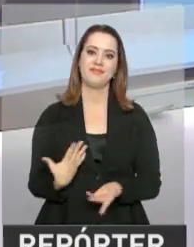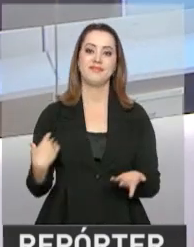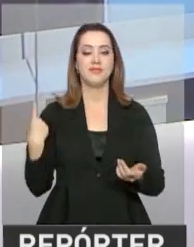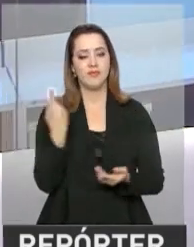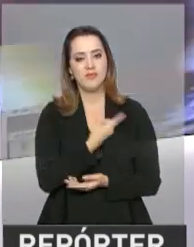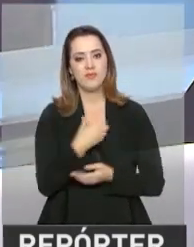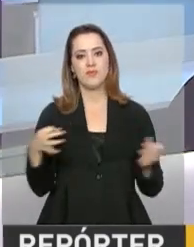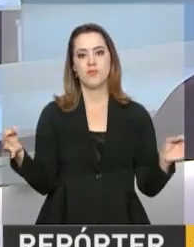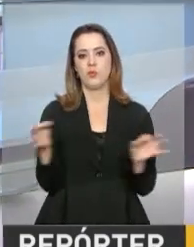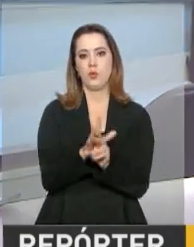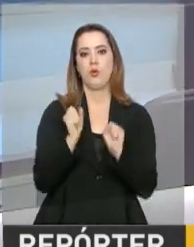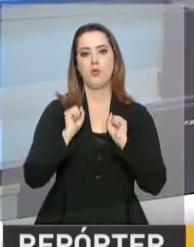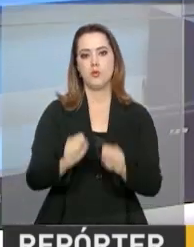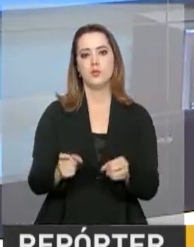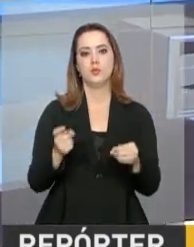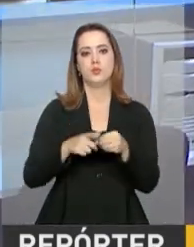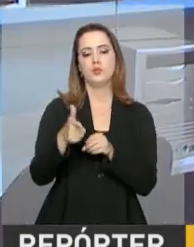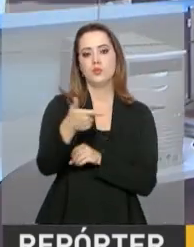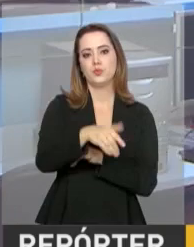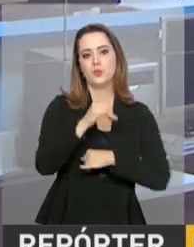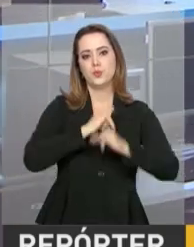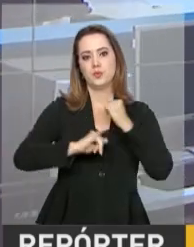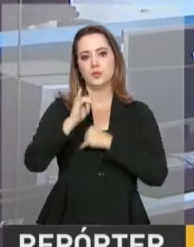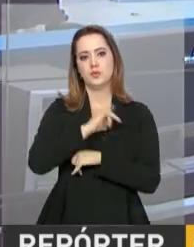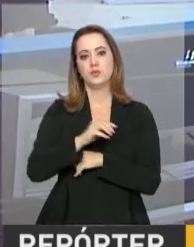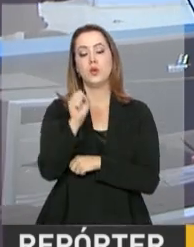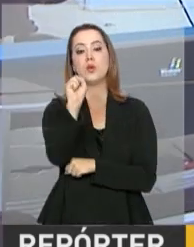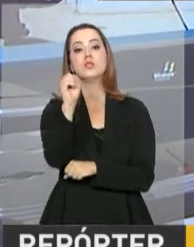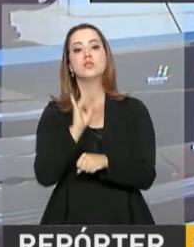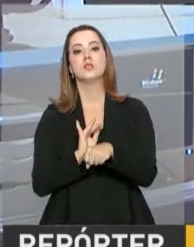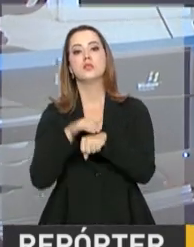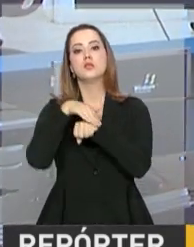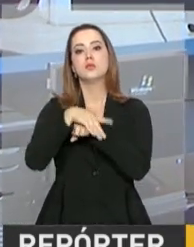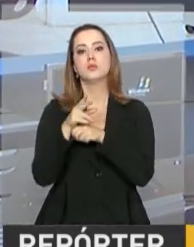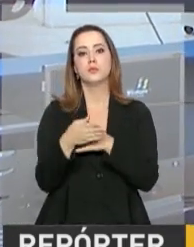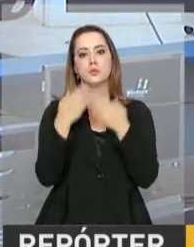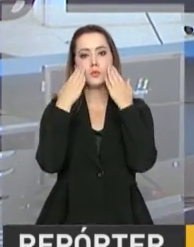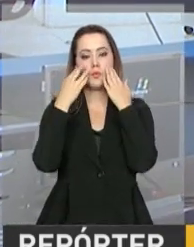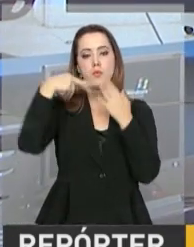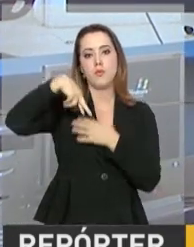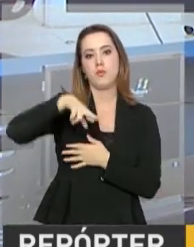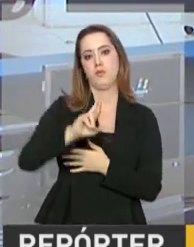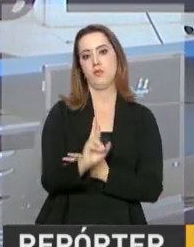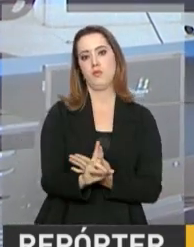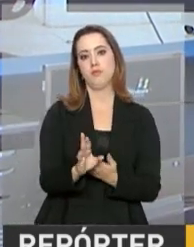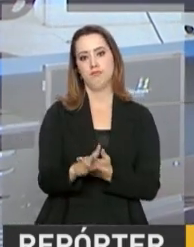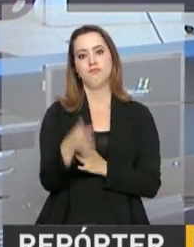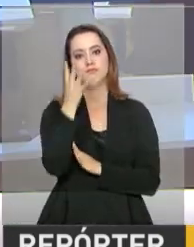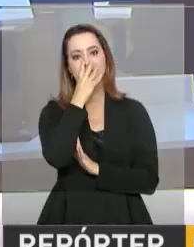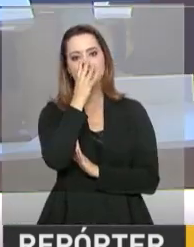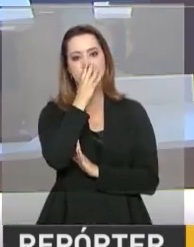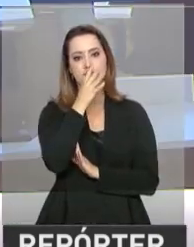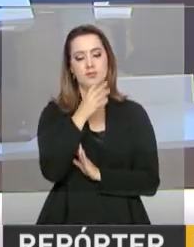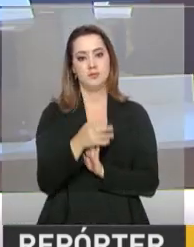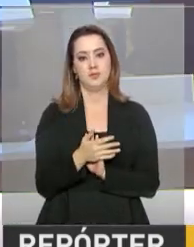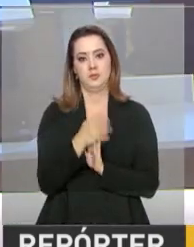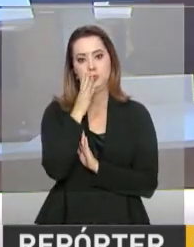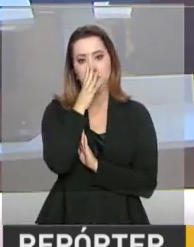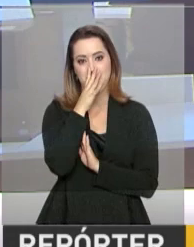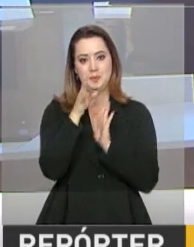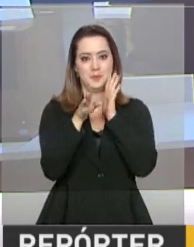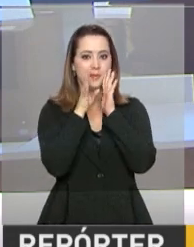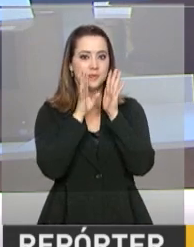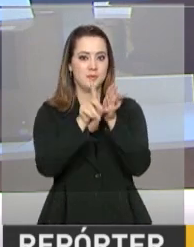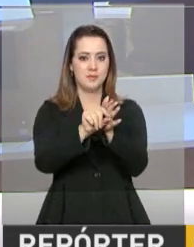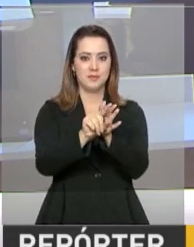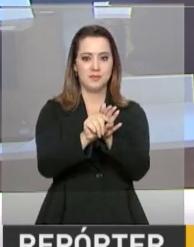por aqui. Podemos voltar a qualquer momento com outras informações ou às 8 da noite na próxima edição do Repórter NBR. Acompanhe também